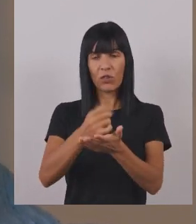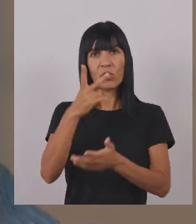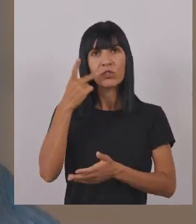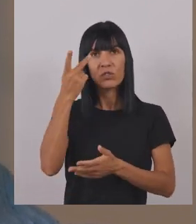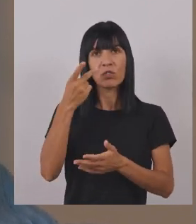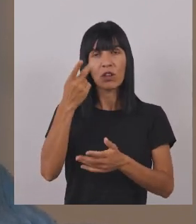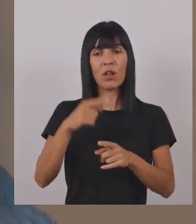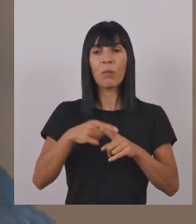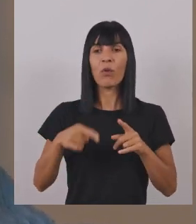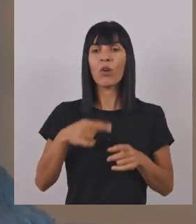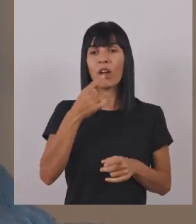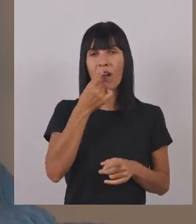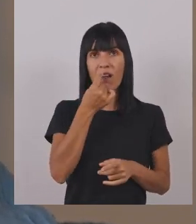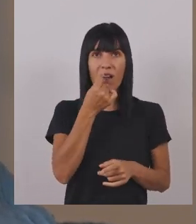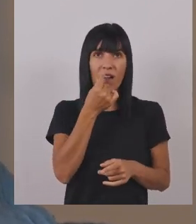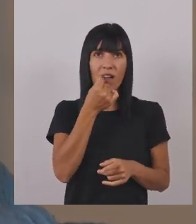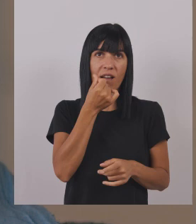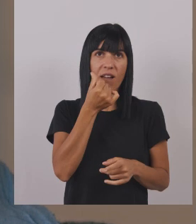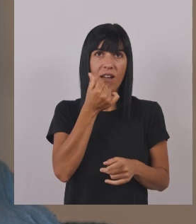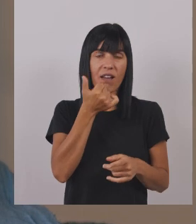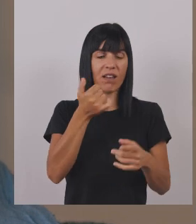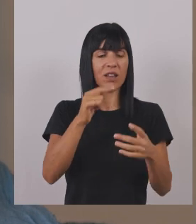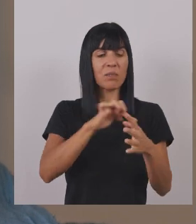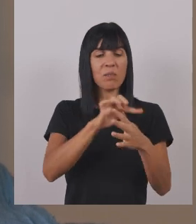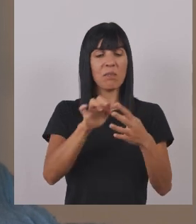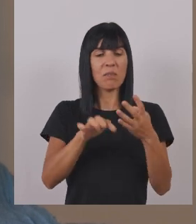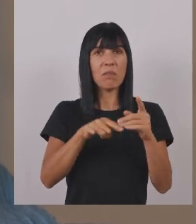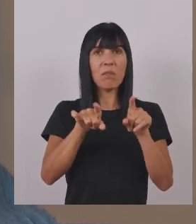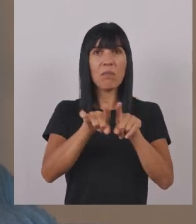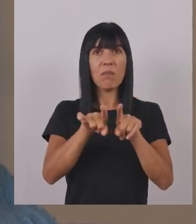tinha 5 irmãos e o meu pai